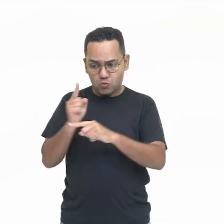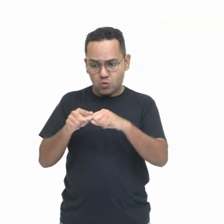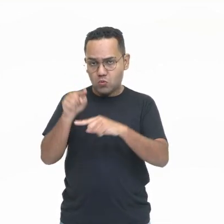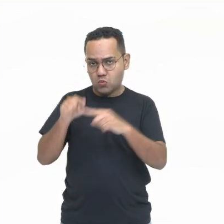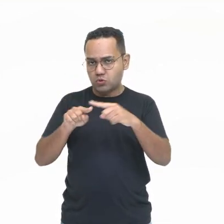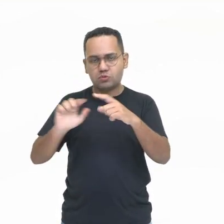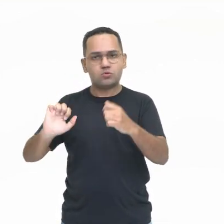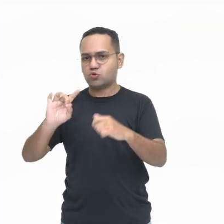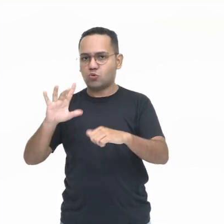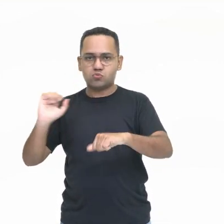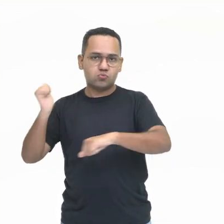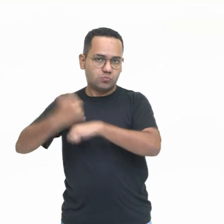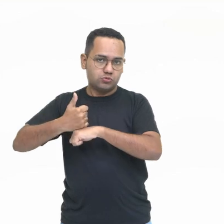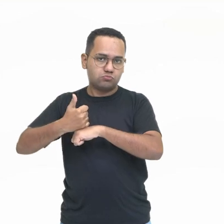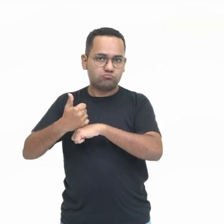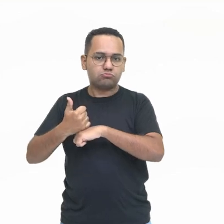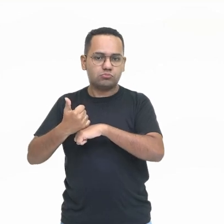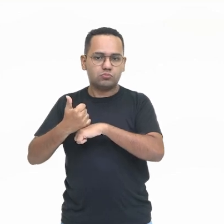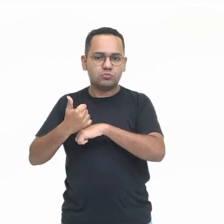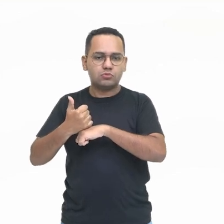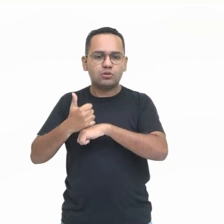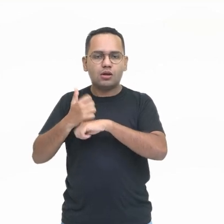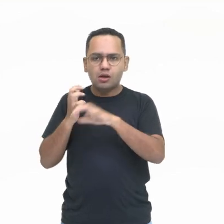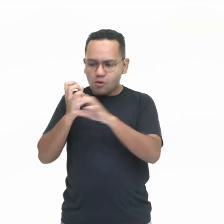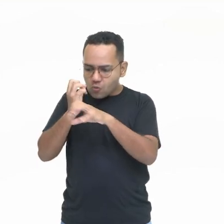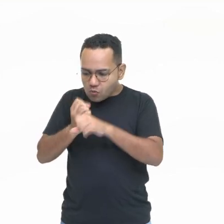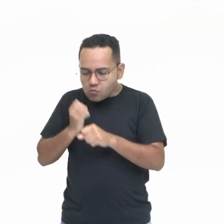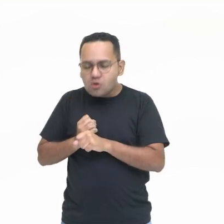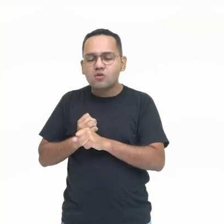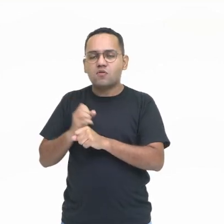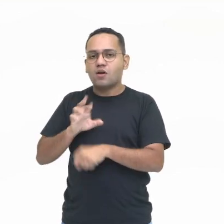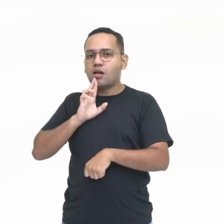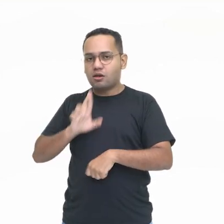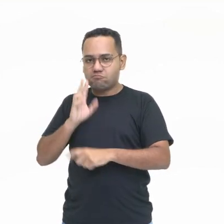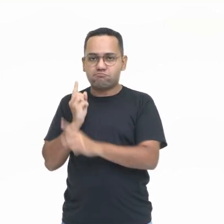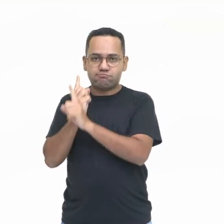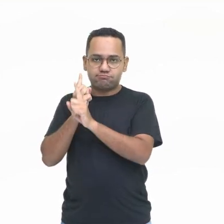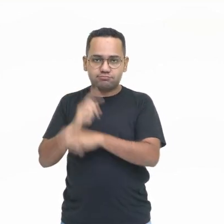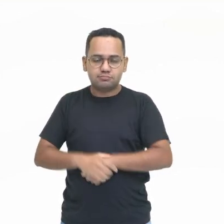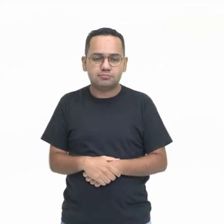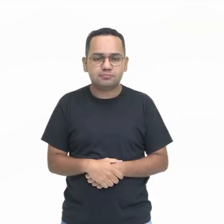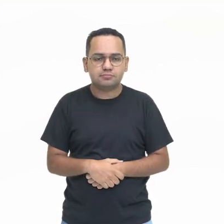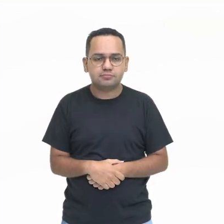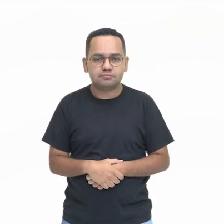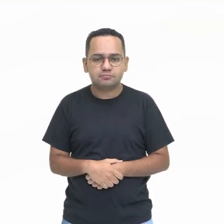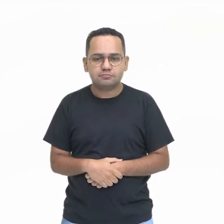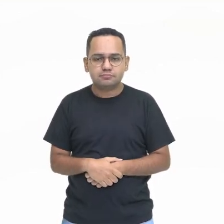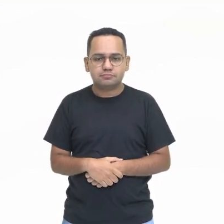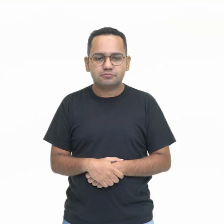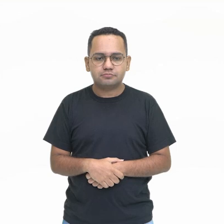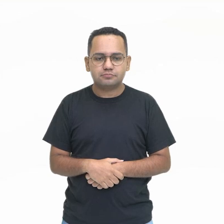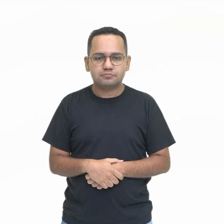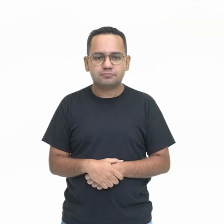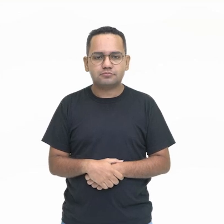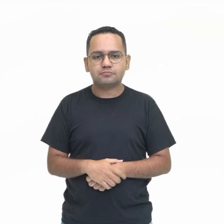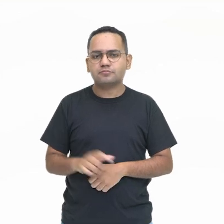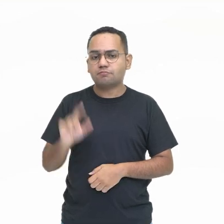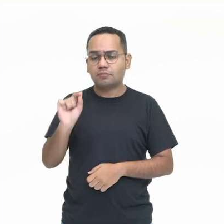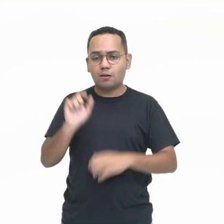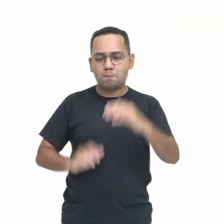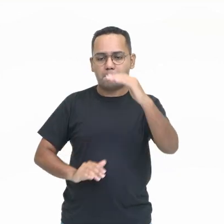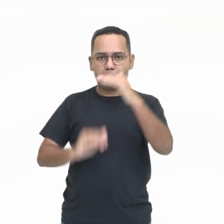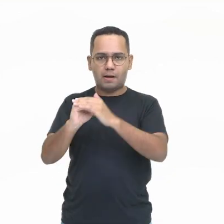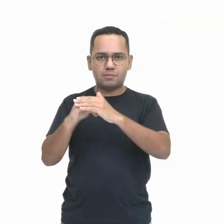na fórmula que determina o Y do vértice da função, que o valor do Y é exatamente a altura